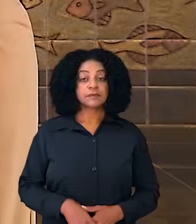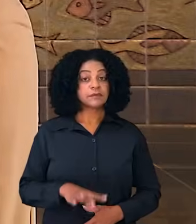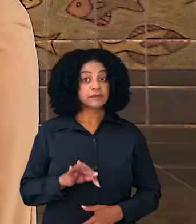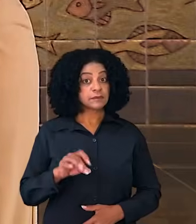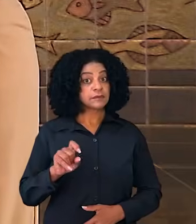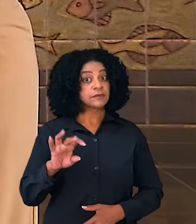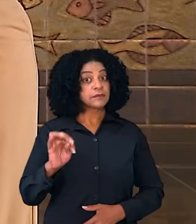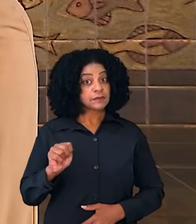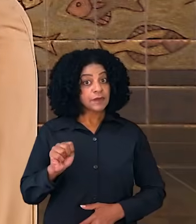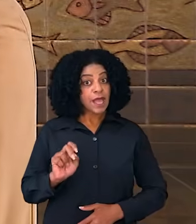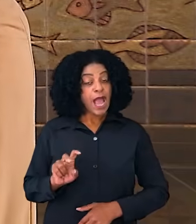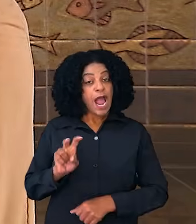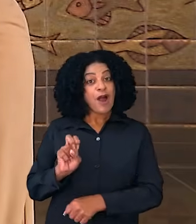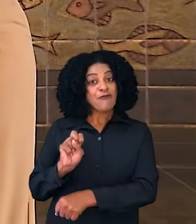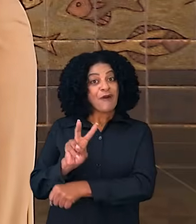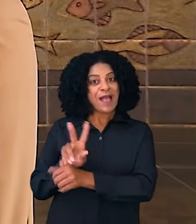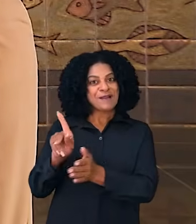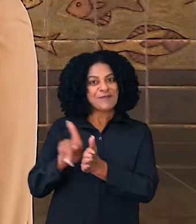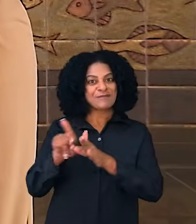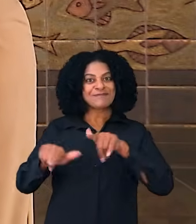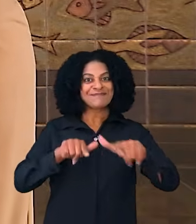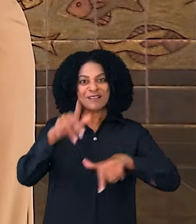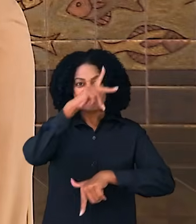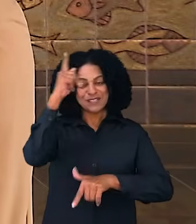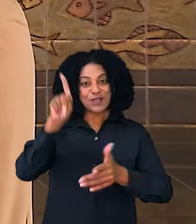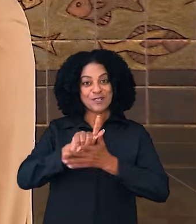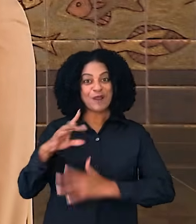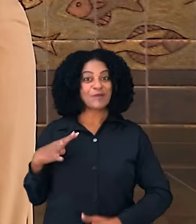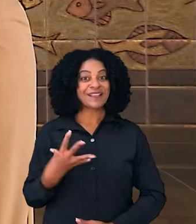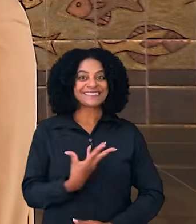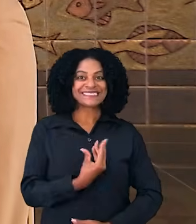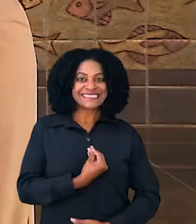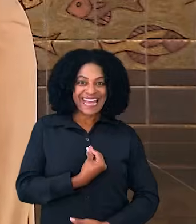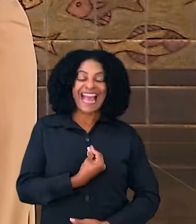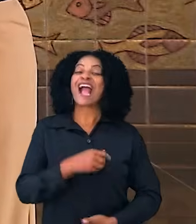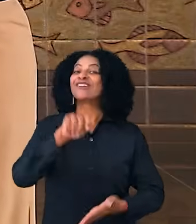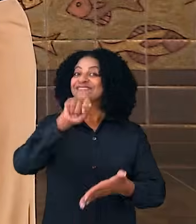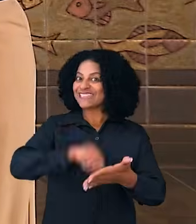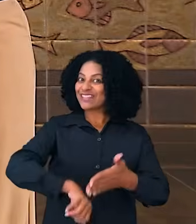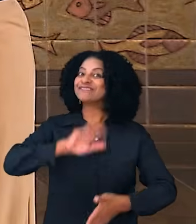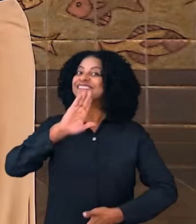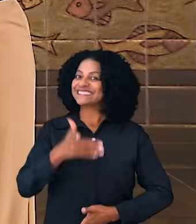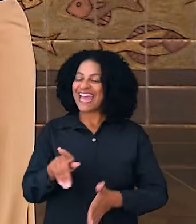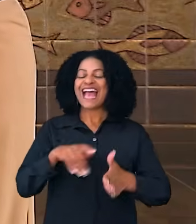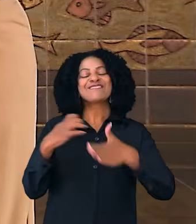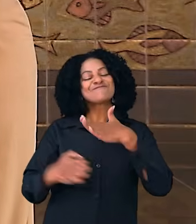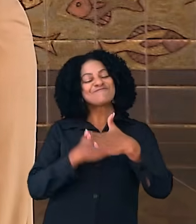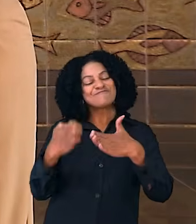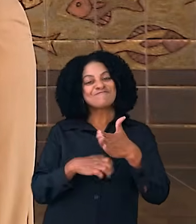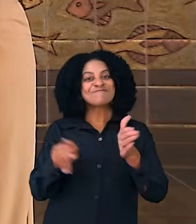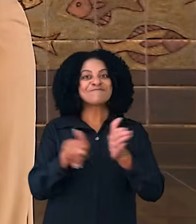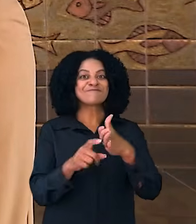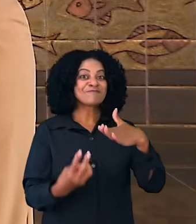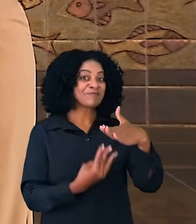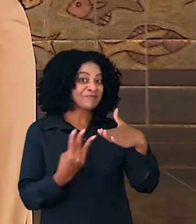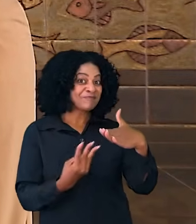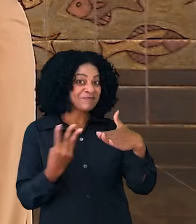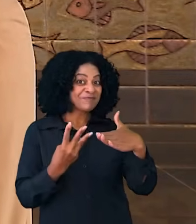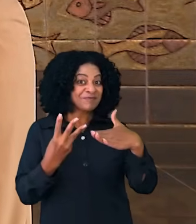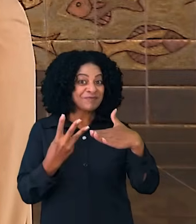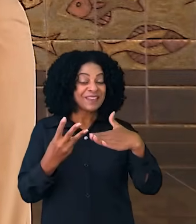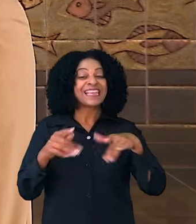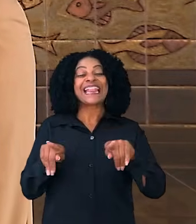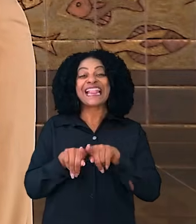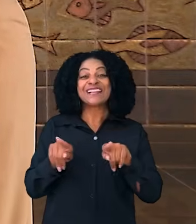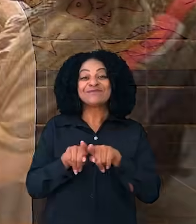O TST vai reservar vagas de emprego a pessoas trans. A medida vale para os contratos firmados com empresas terceirizadas que prestam